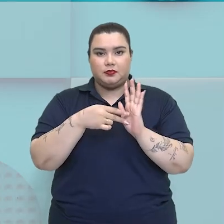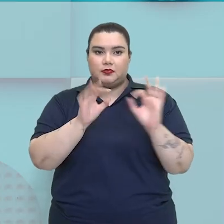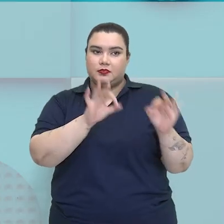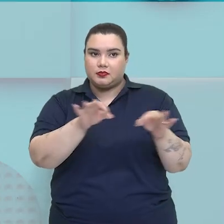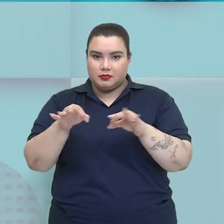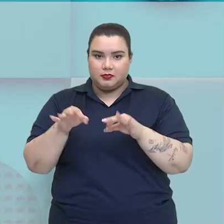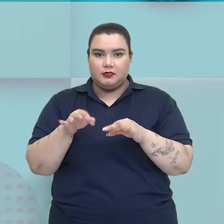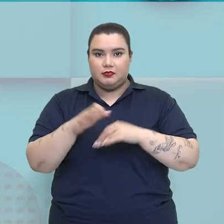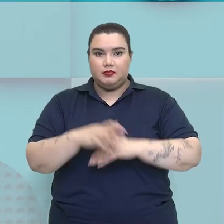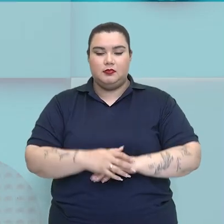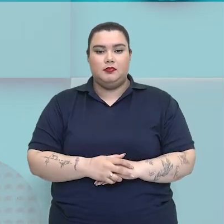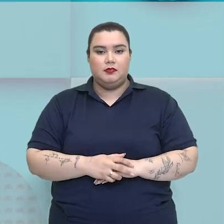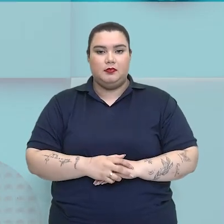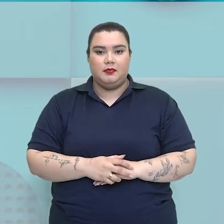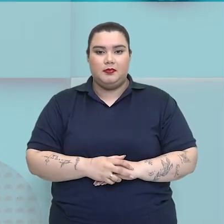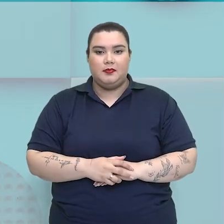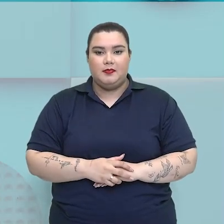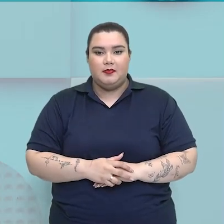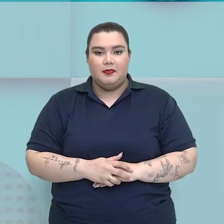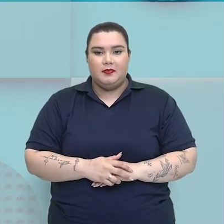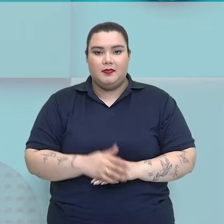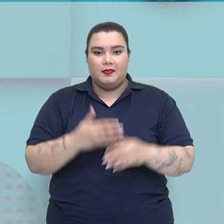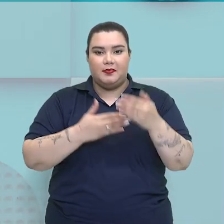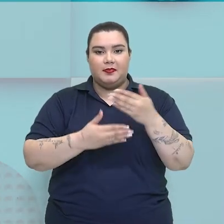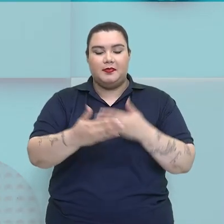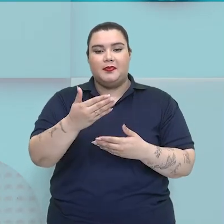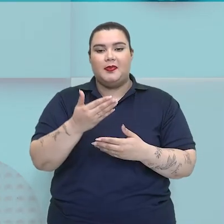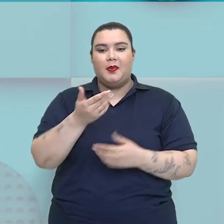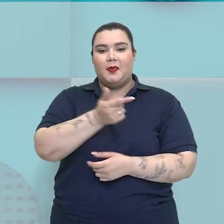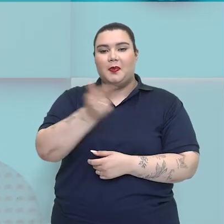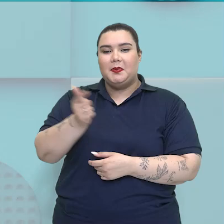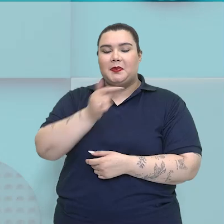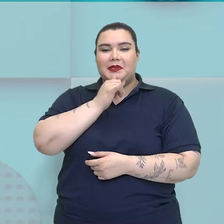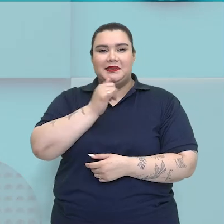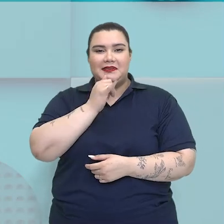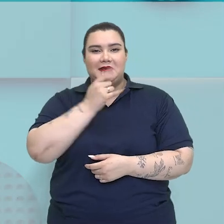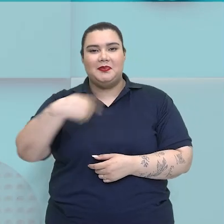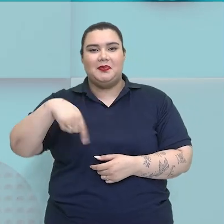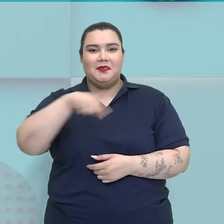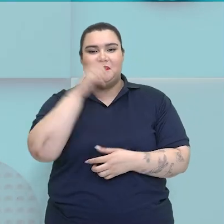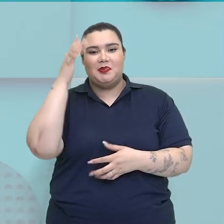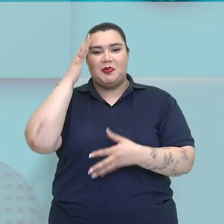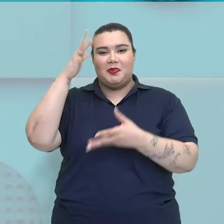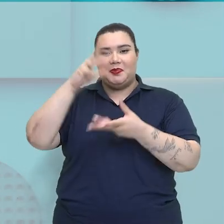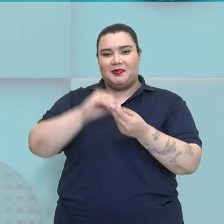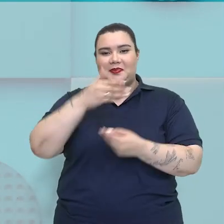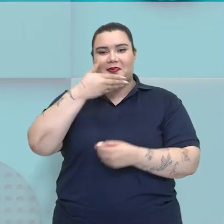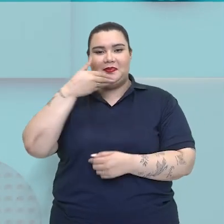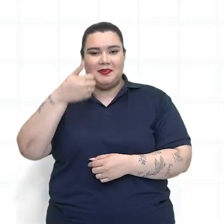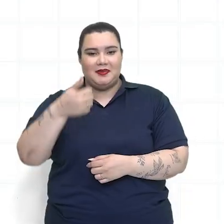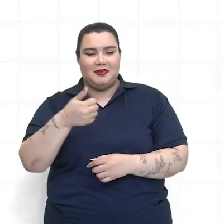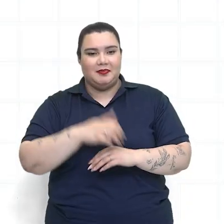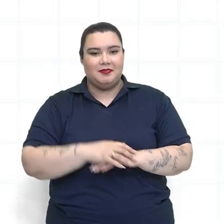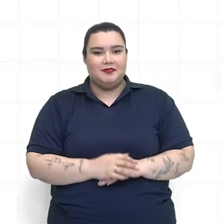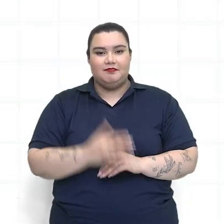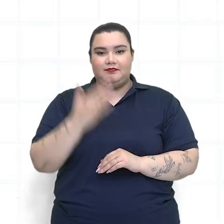Tá certo? Então, vamos para outros exemplos aqui para vocês entenderem melhor